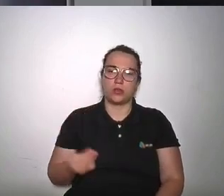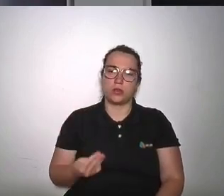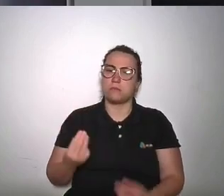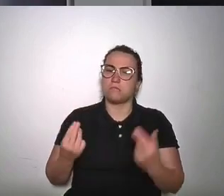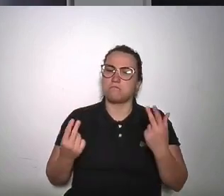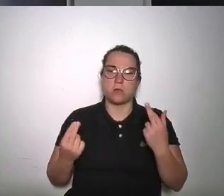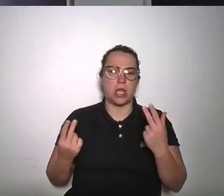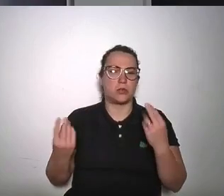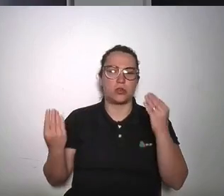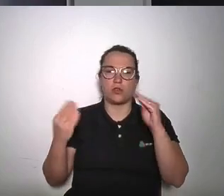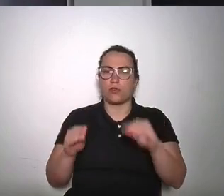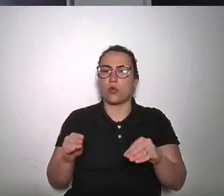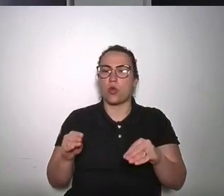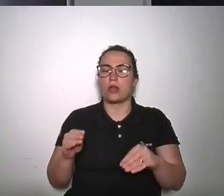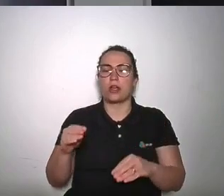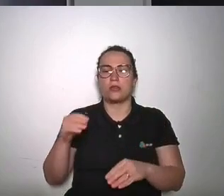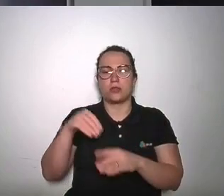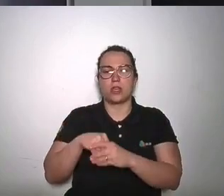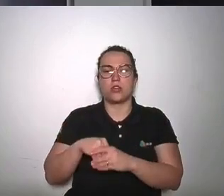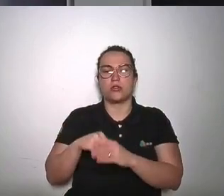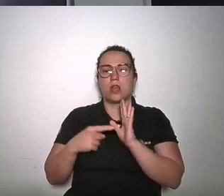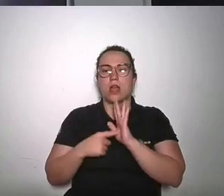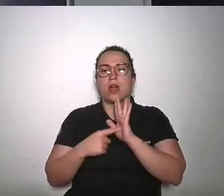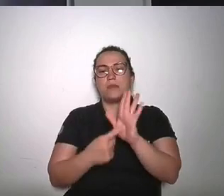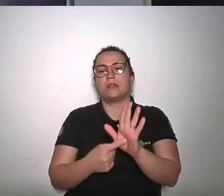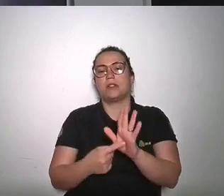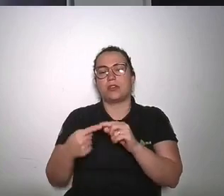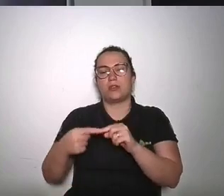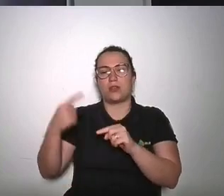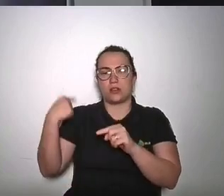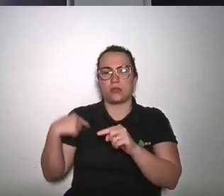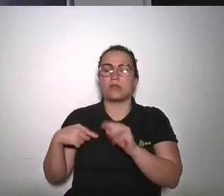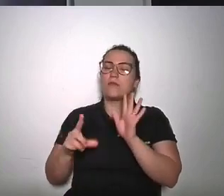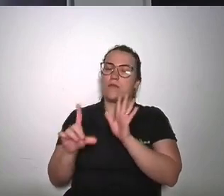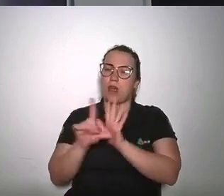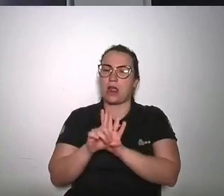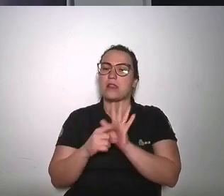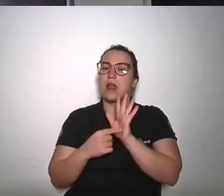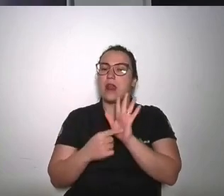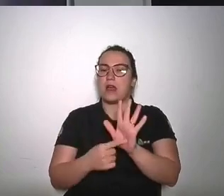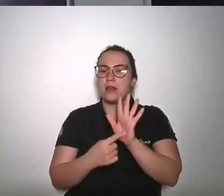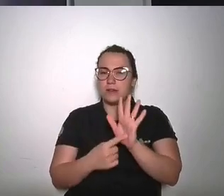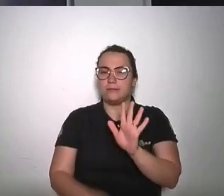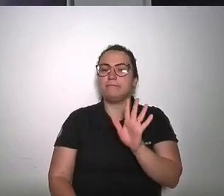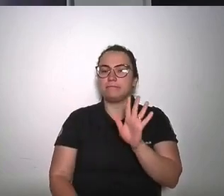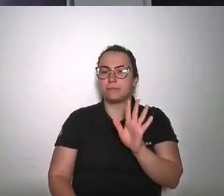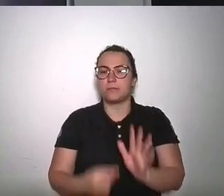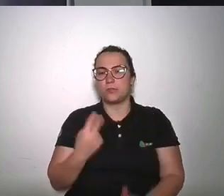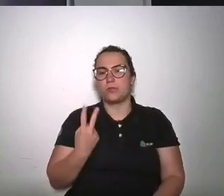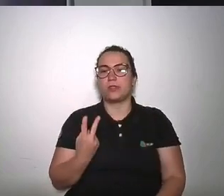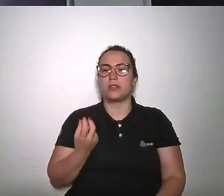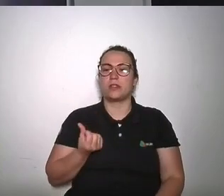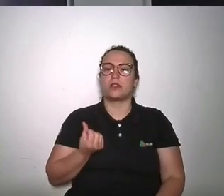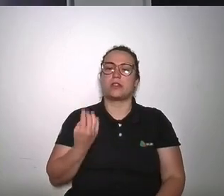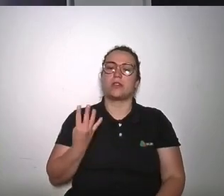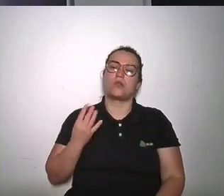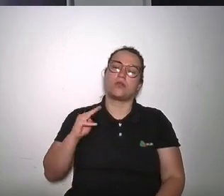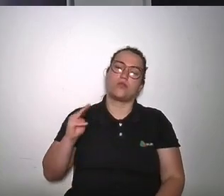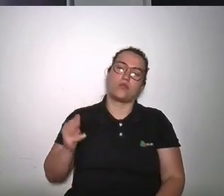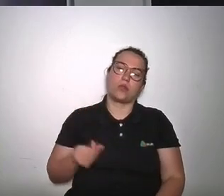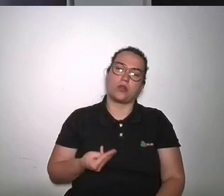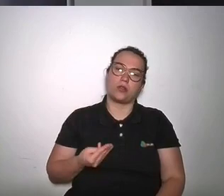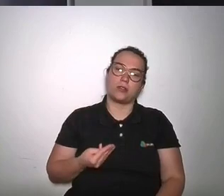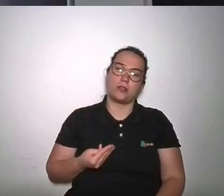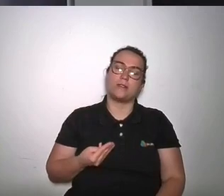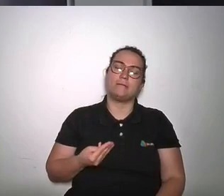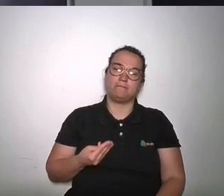foi colocado dentro da apresentação lá anterior, vai na lei aqui, os 264 milhões, que depois vai